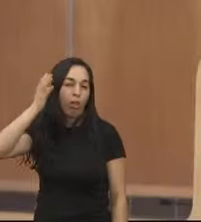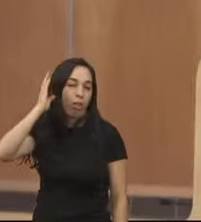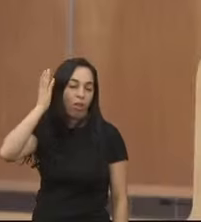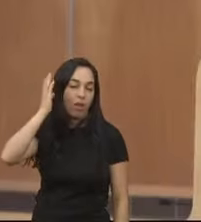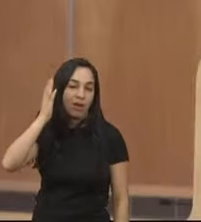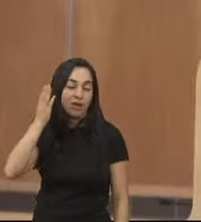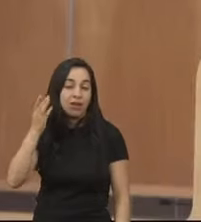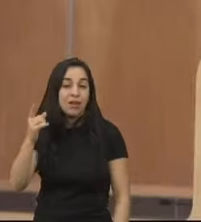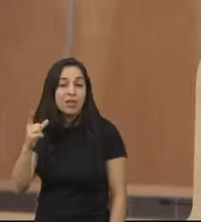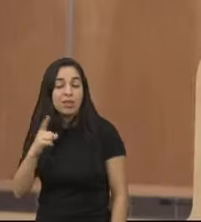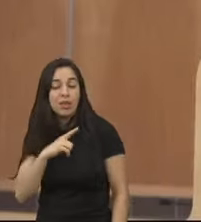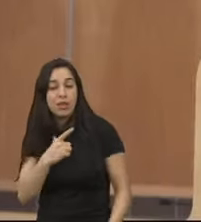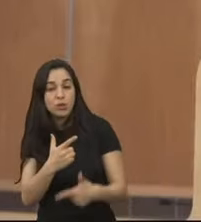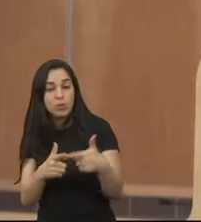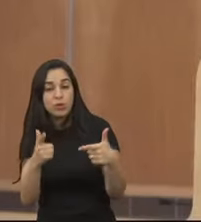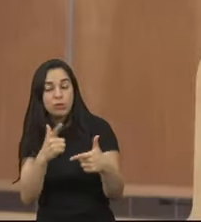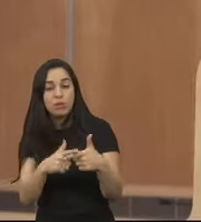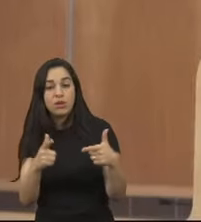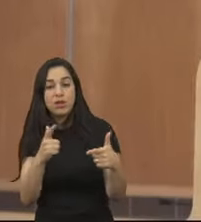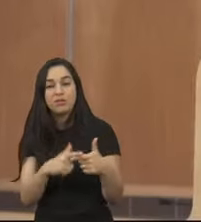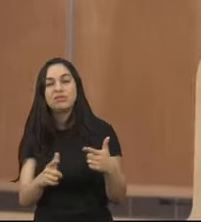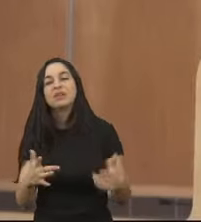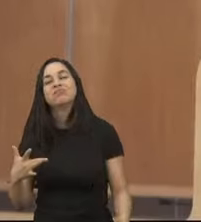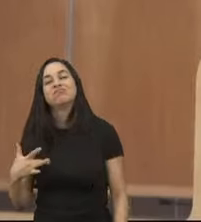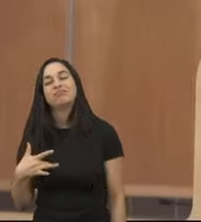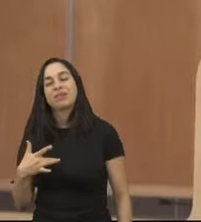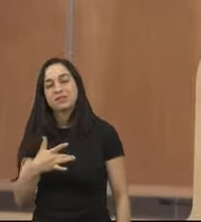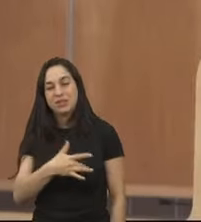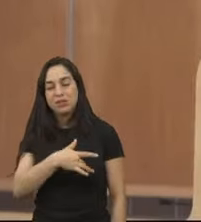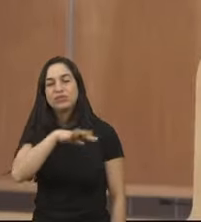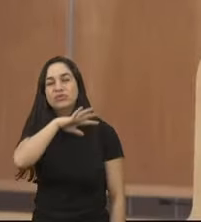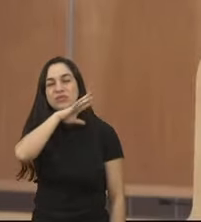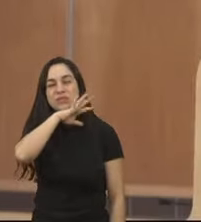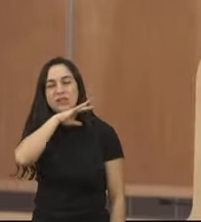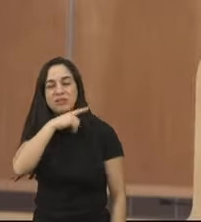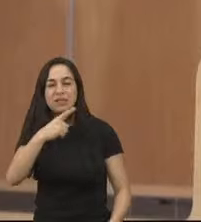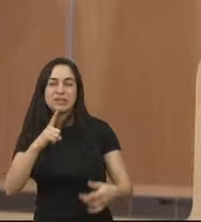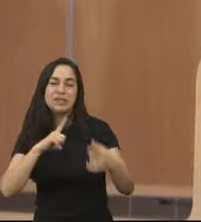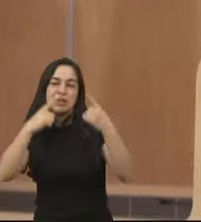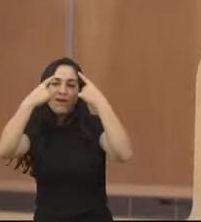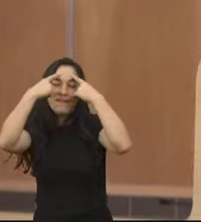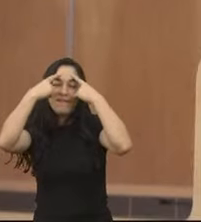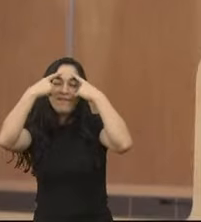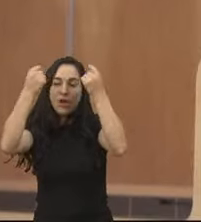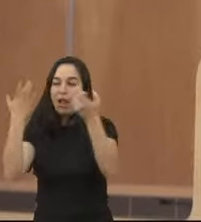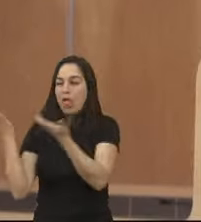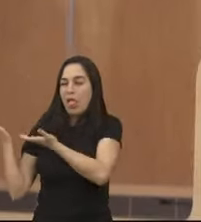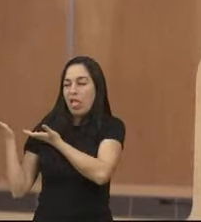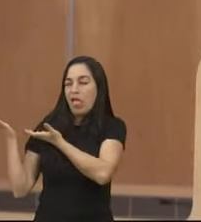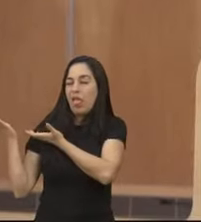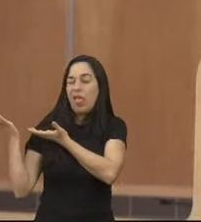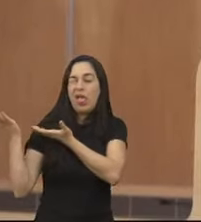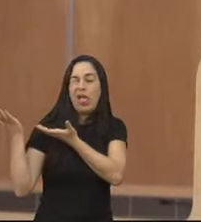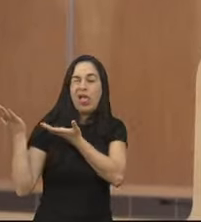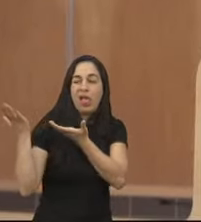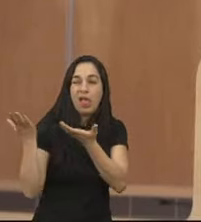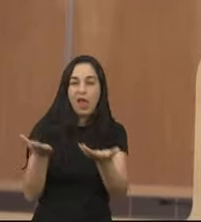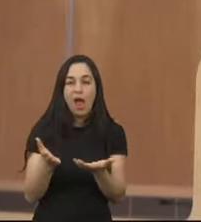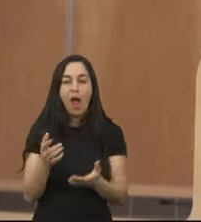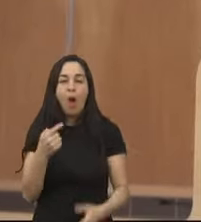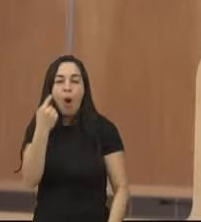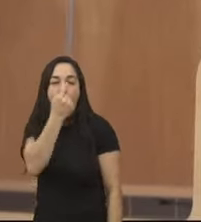gerando graves problemas de bem-estar animal, com ocorrência de maus tratos por excesso de carga, jornadas